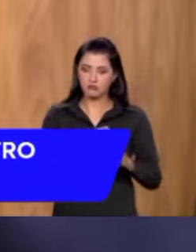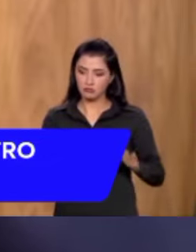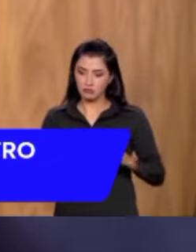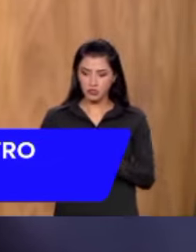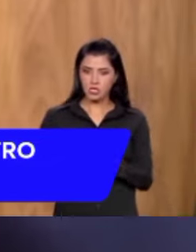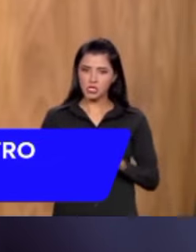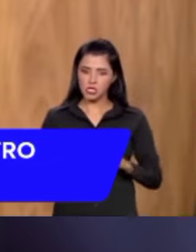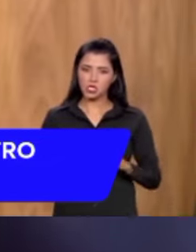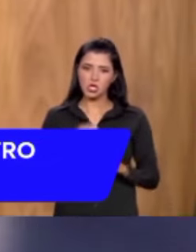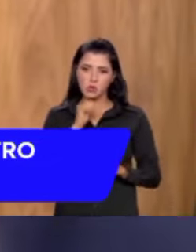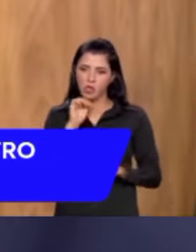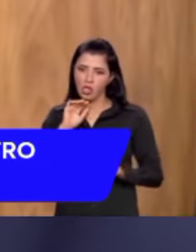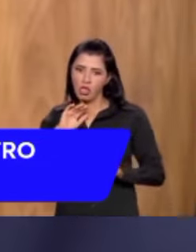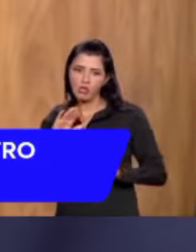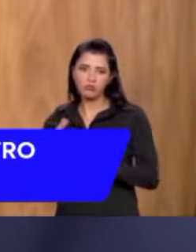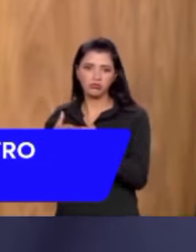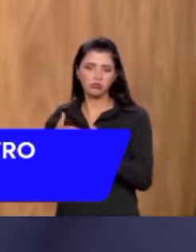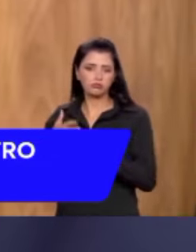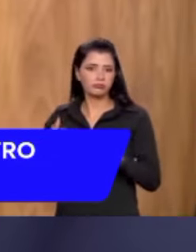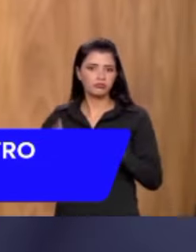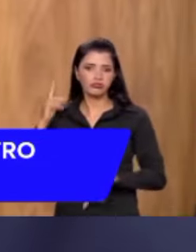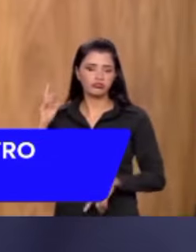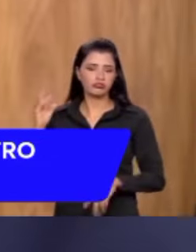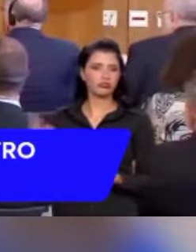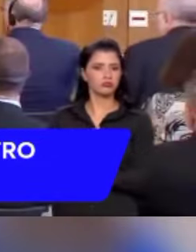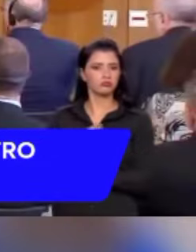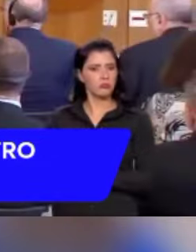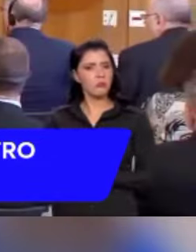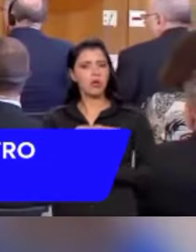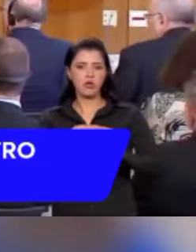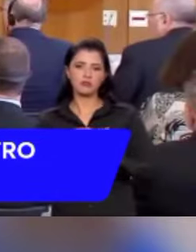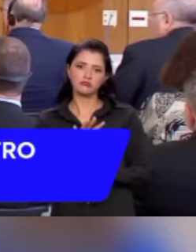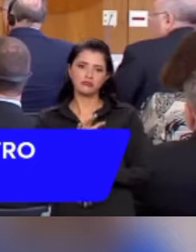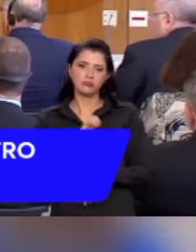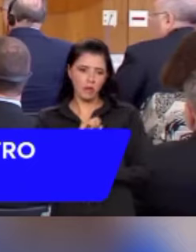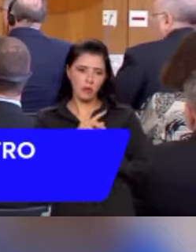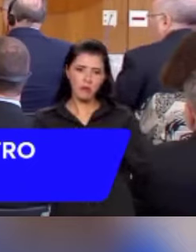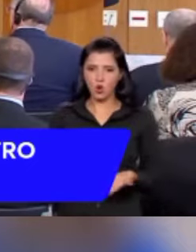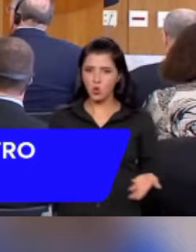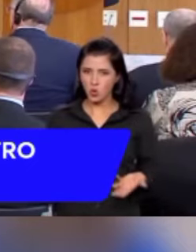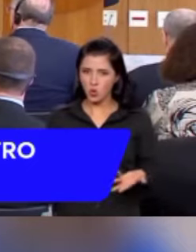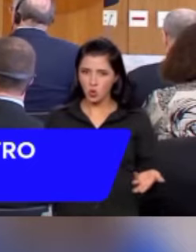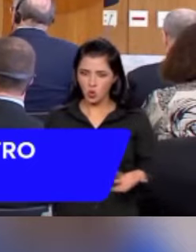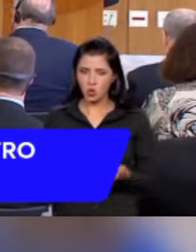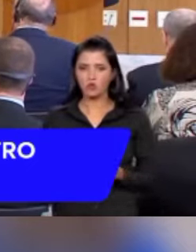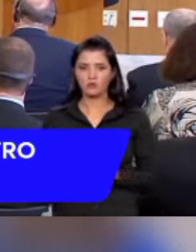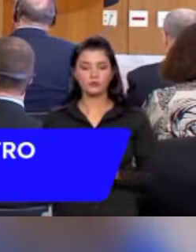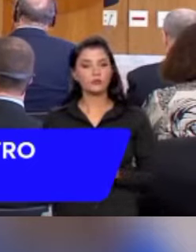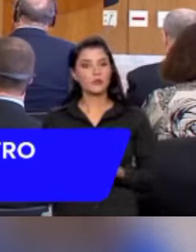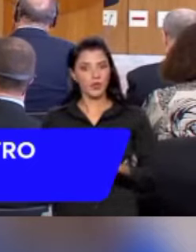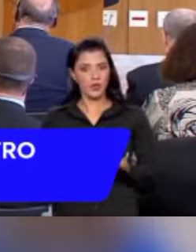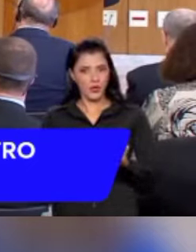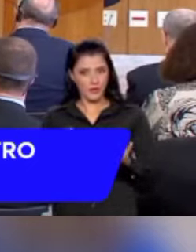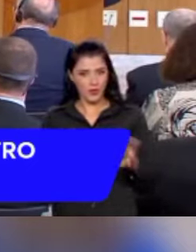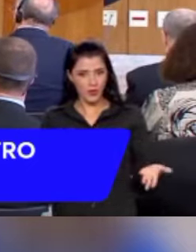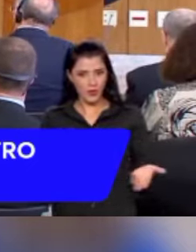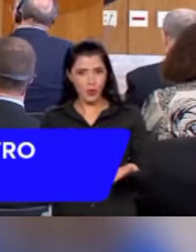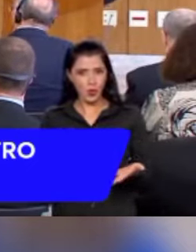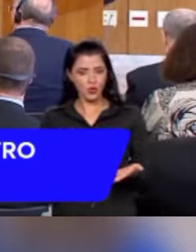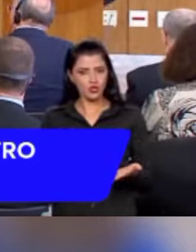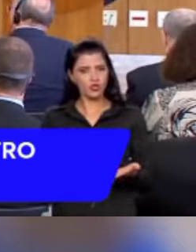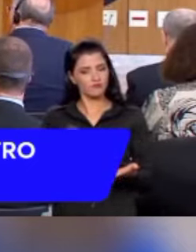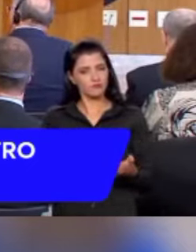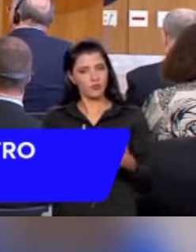países que nos queremos como povos. Países que se amam como povos. E hoje se abre